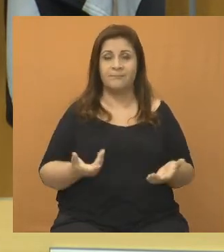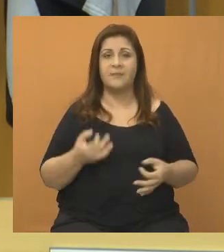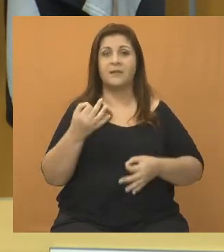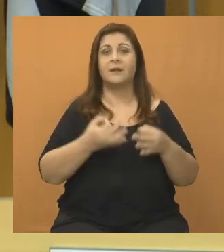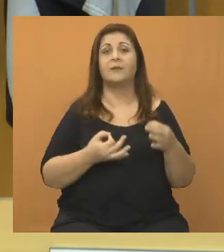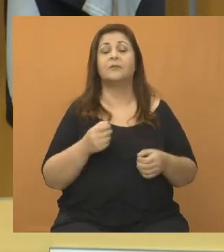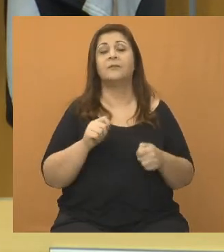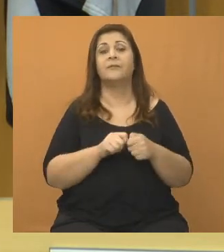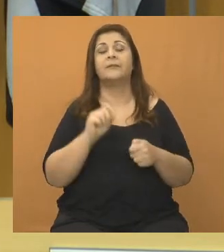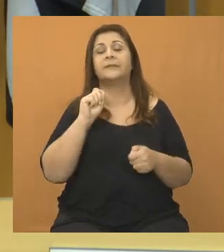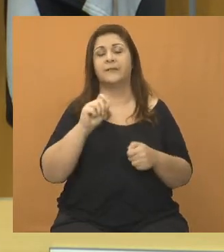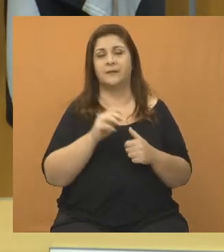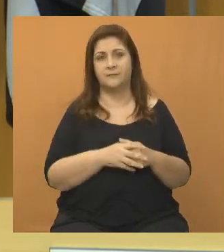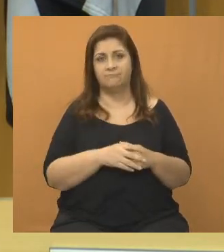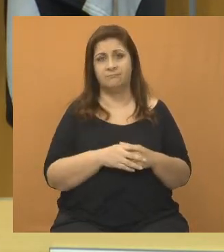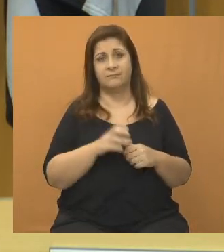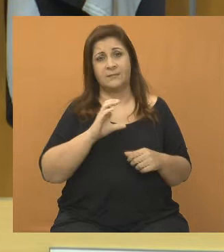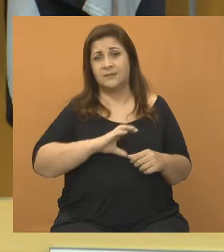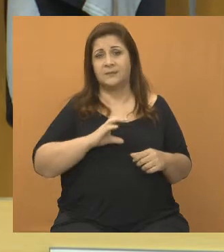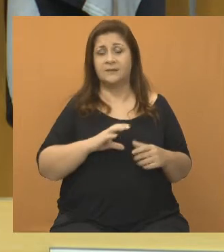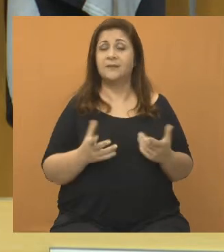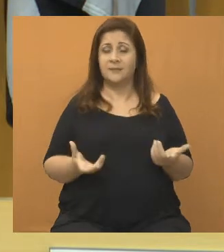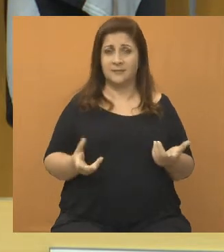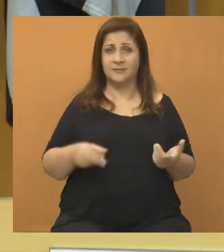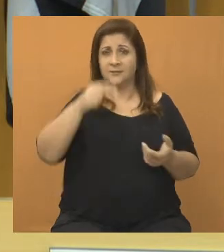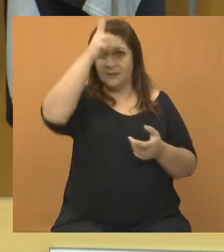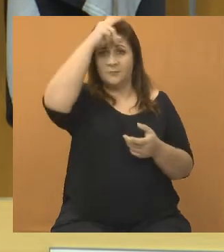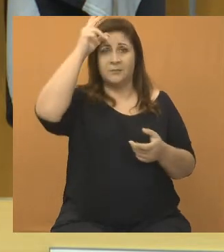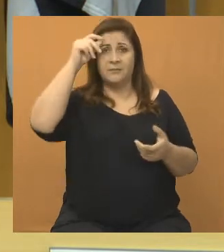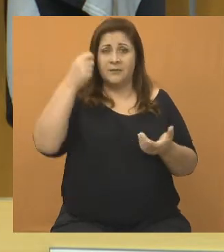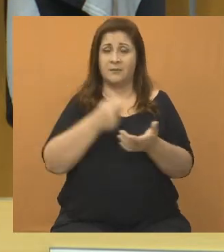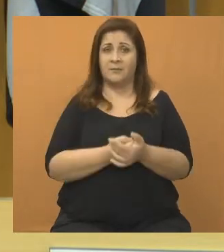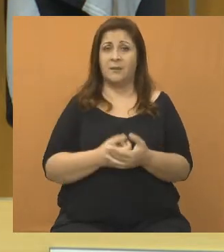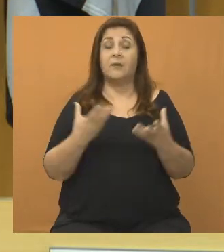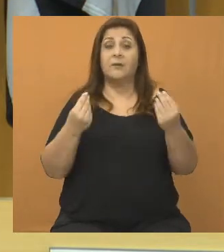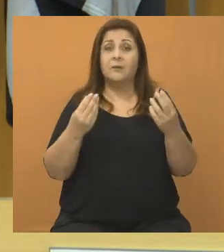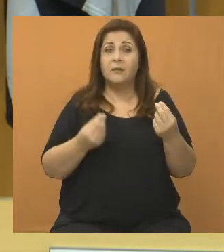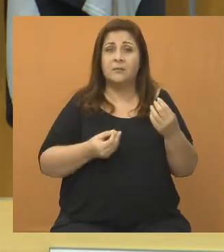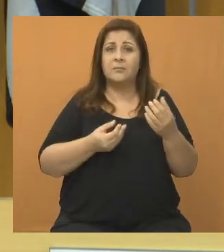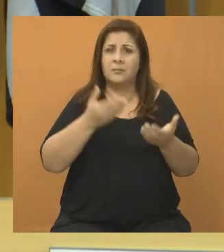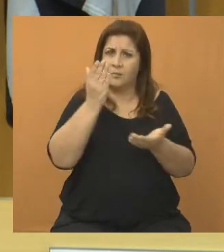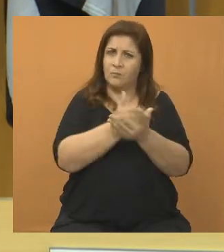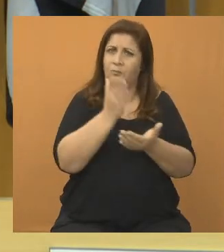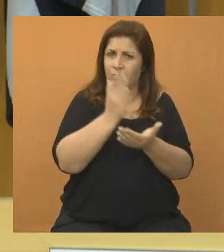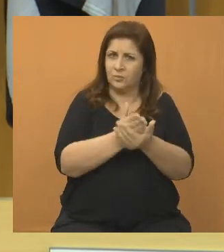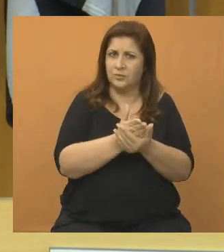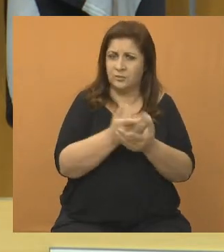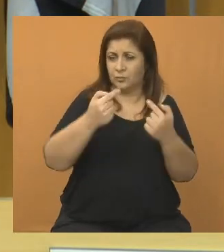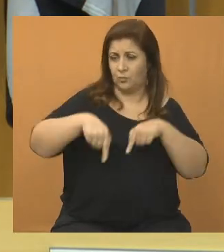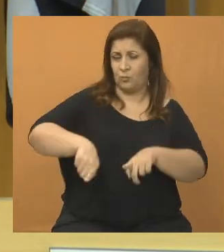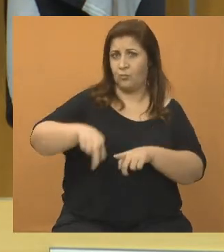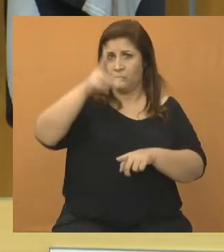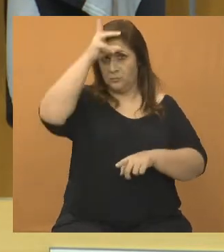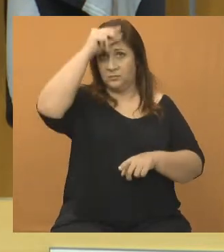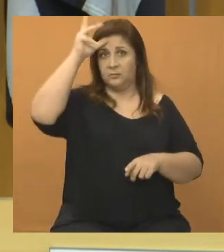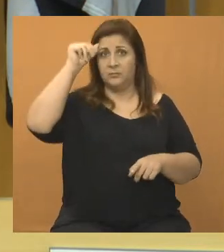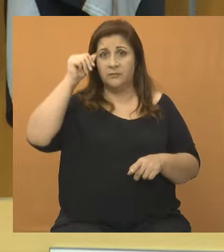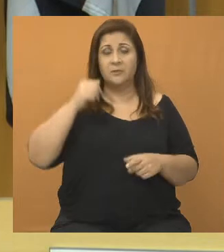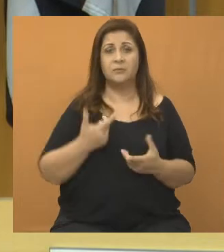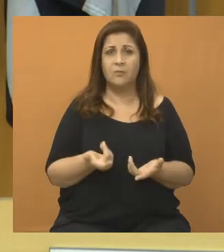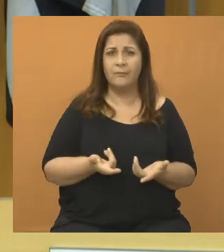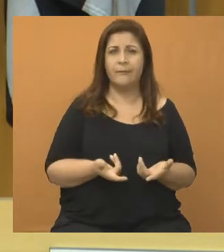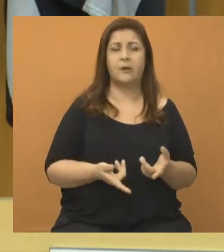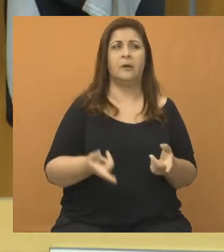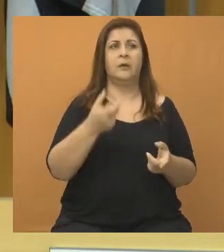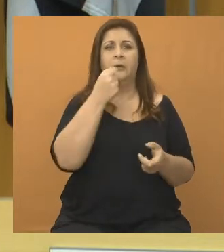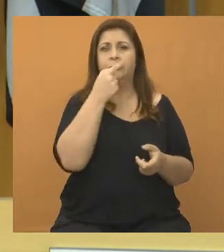do município. Grande parte hoje das ações judiciais que vão contra a Prefeitura, né, de